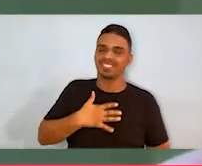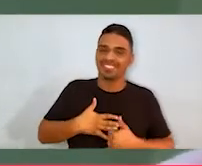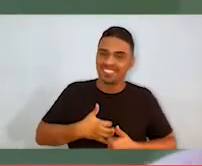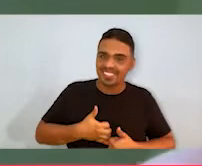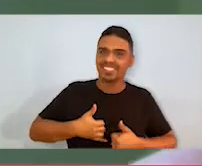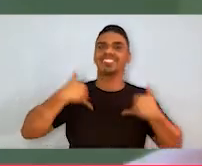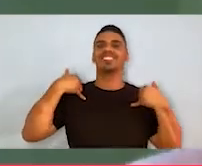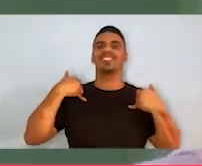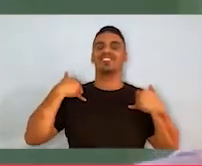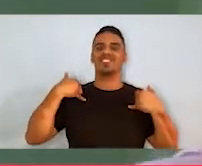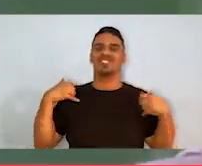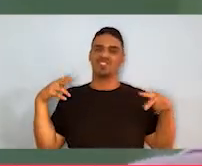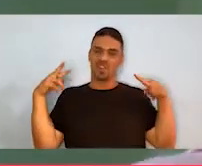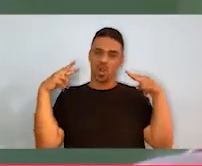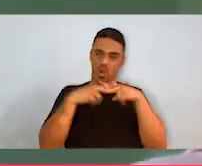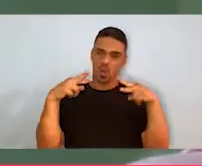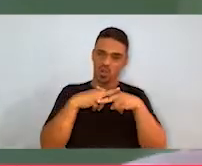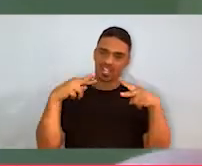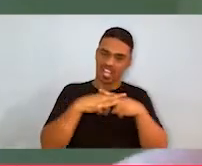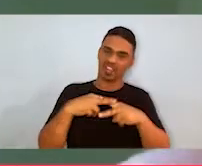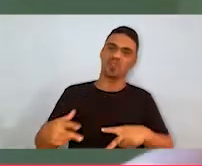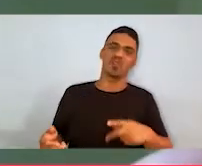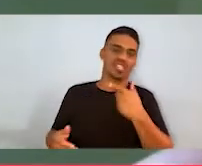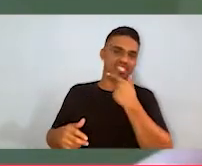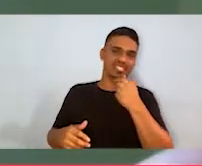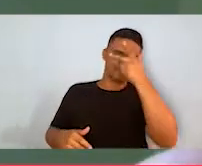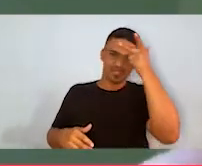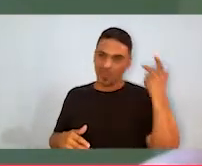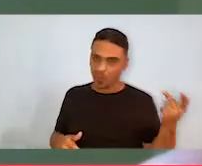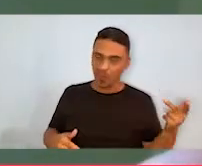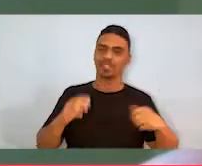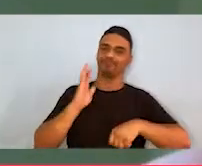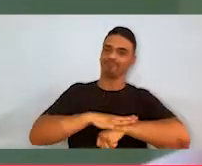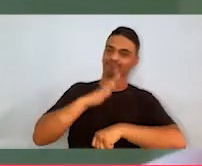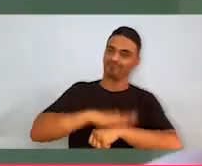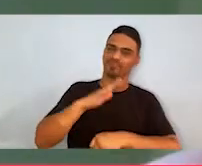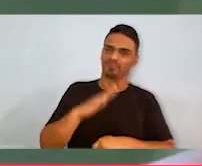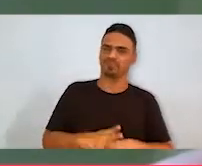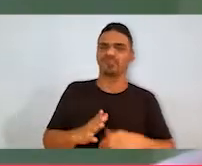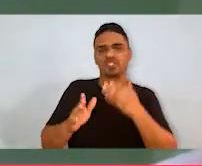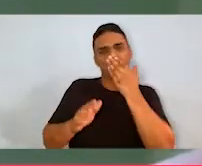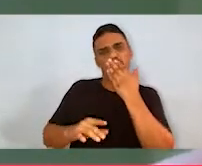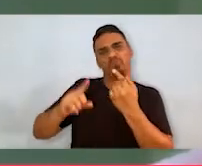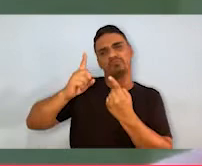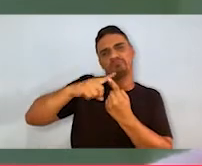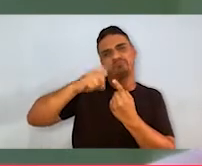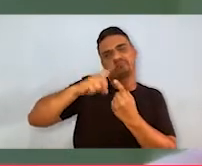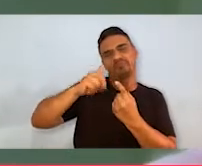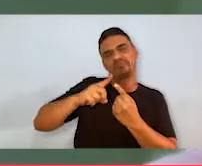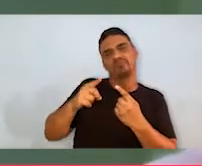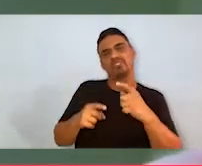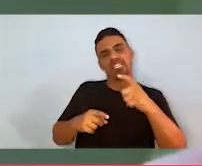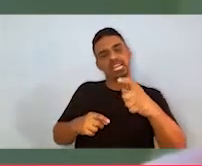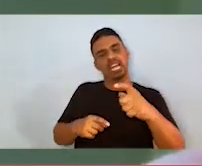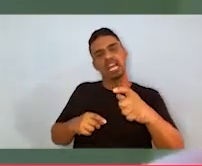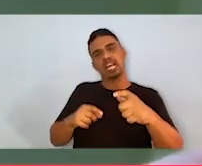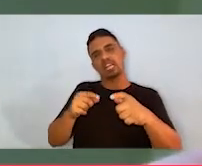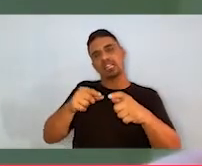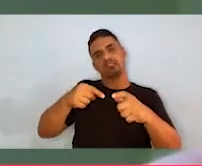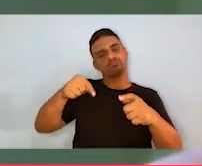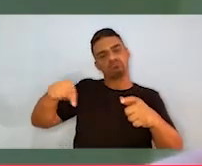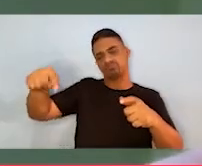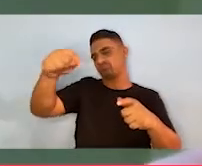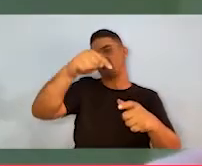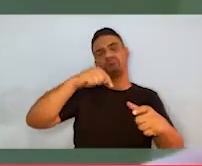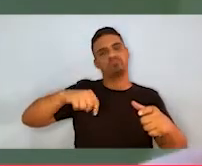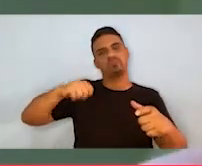que eu me orgulho bastante, a arte dos lutadores, assim, então, não sei se ele que tipo de arte ele usou nas outras cartas, se ele ia me comissionar